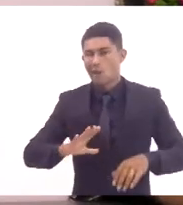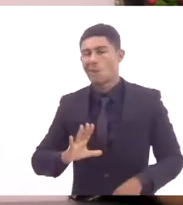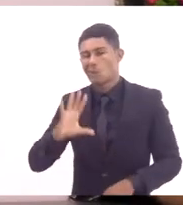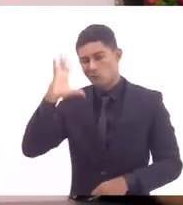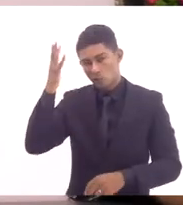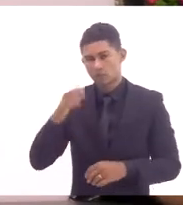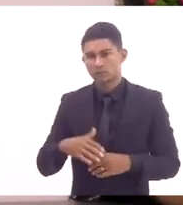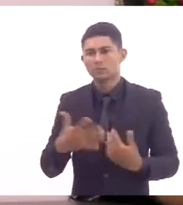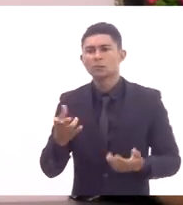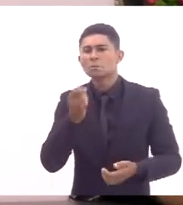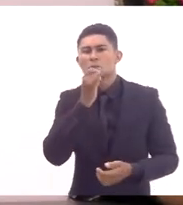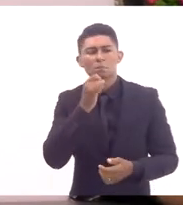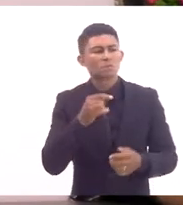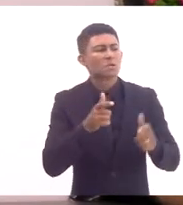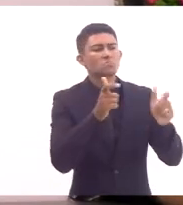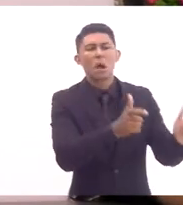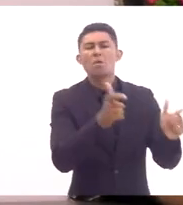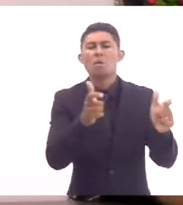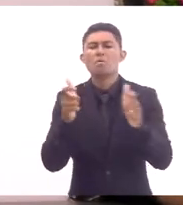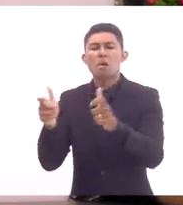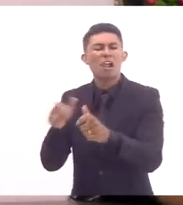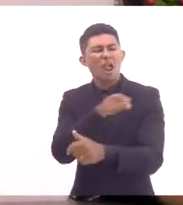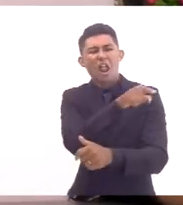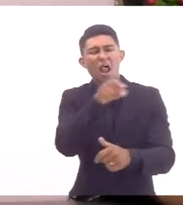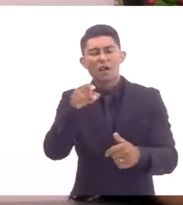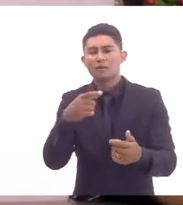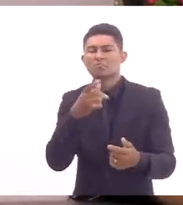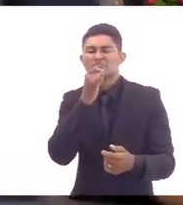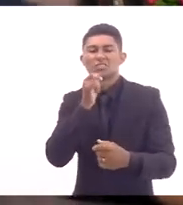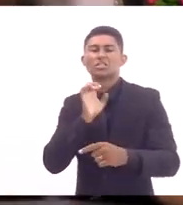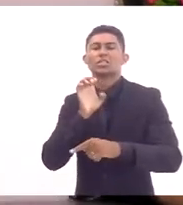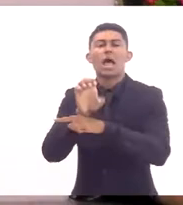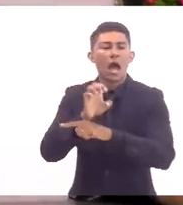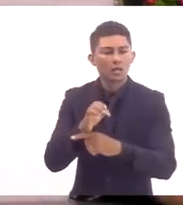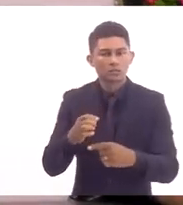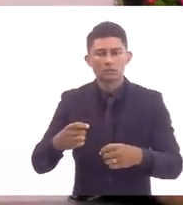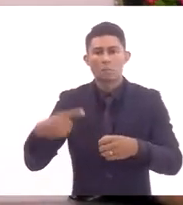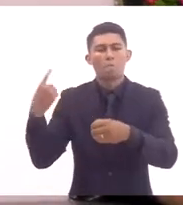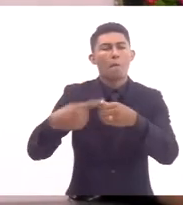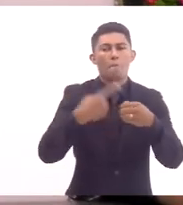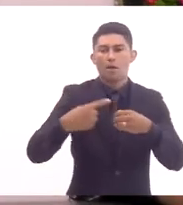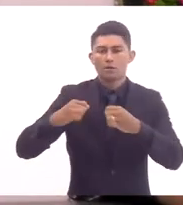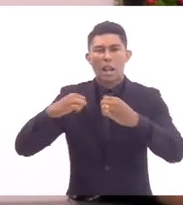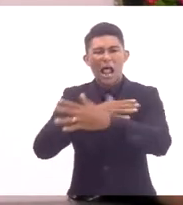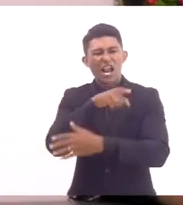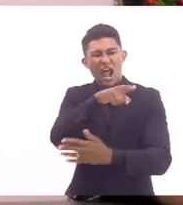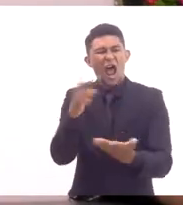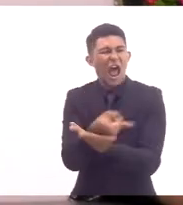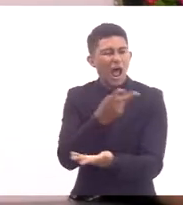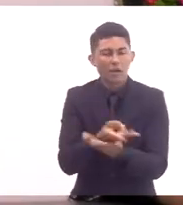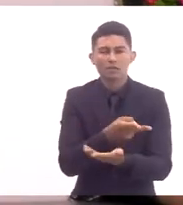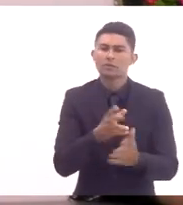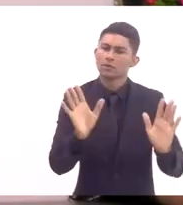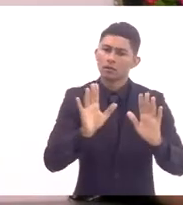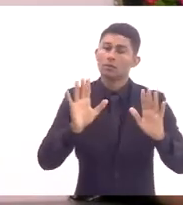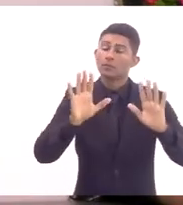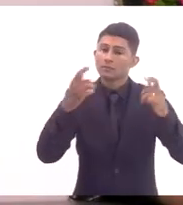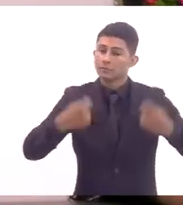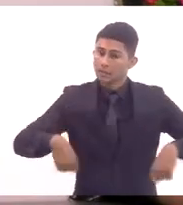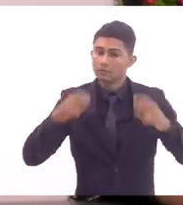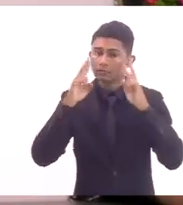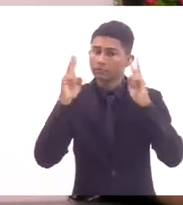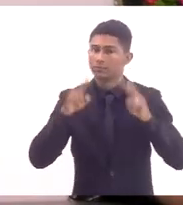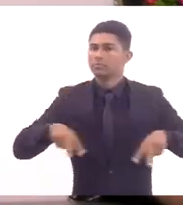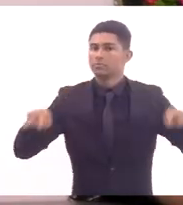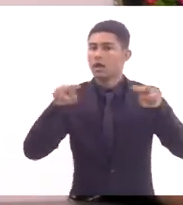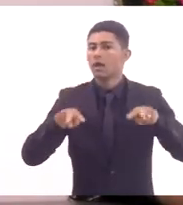tá querendo a plantar a humanidade outra estado o município acho que a gente tem que ter essa capacidade de análise e a Carla falou muito bem das